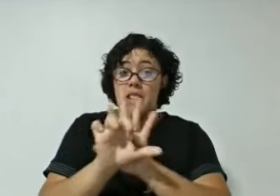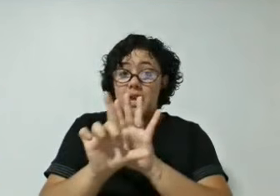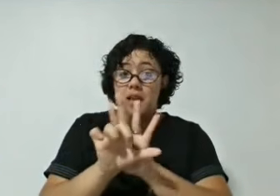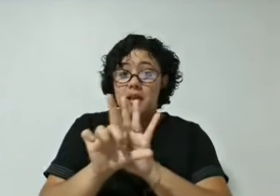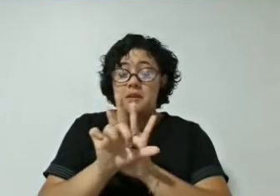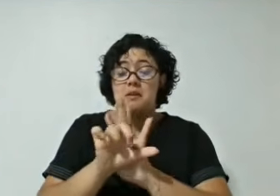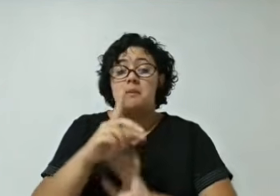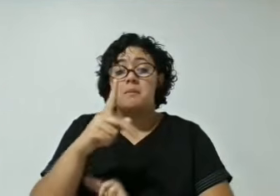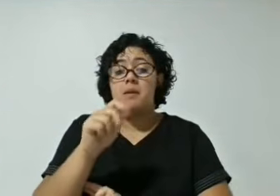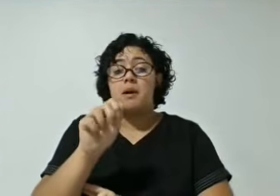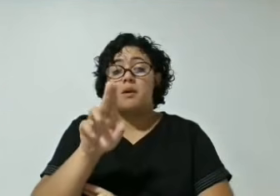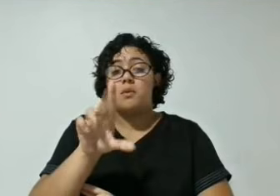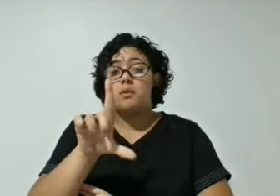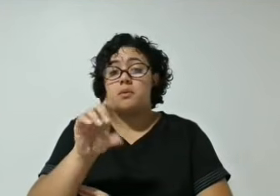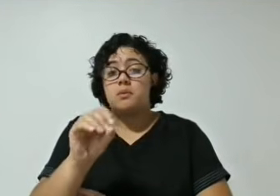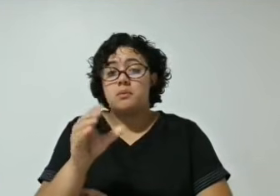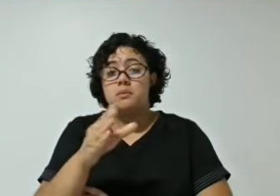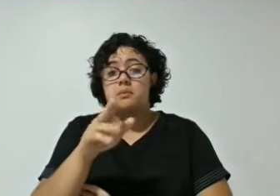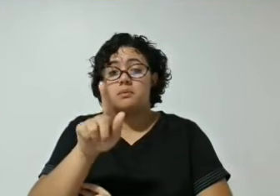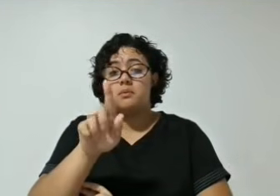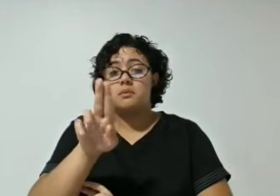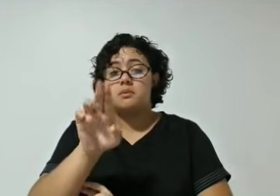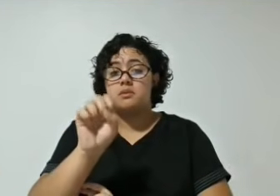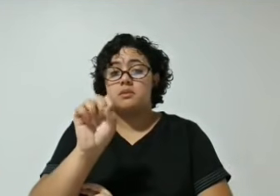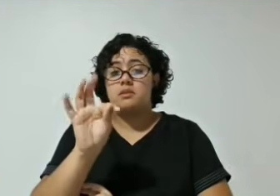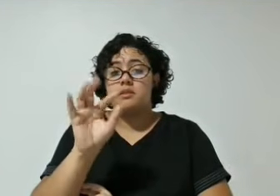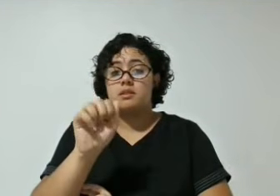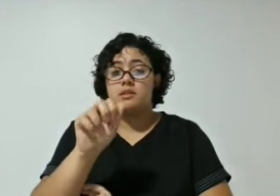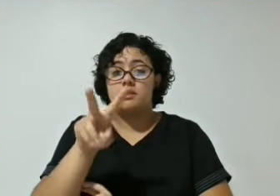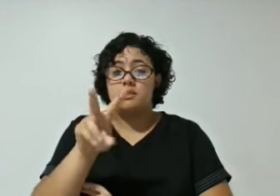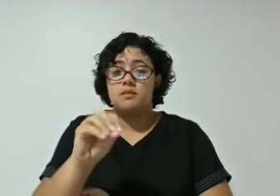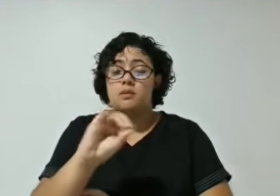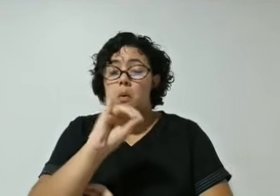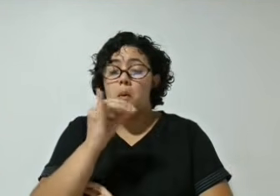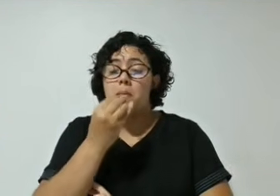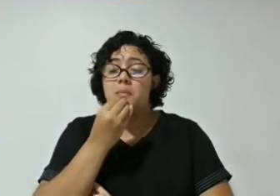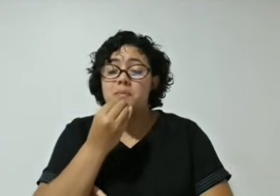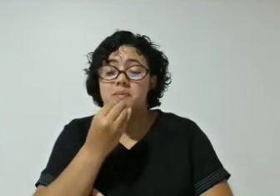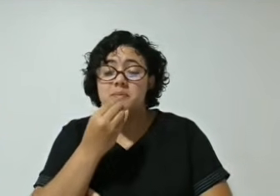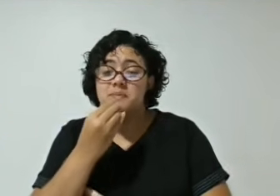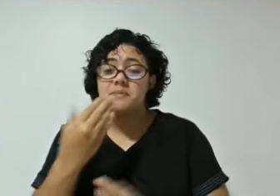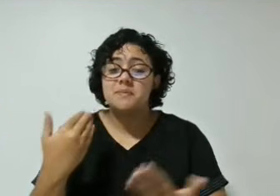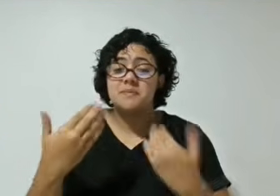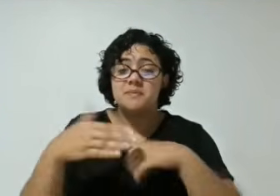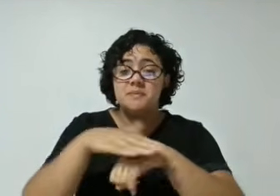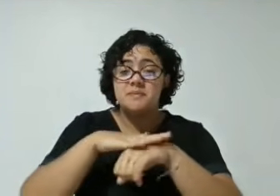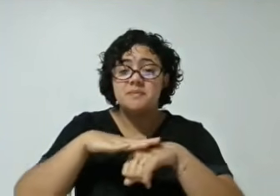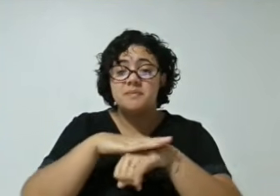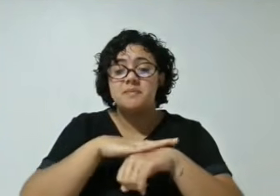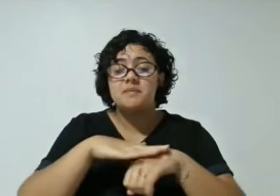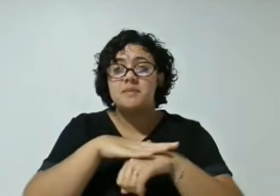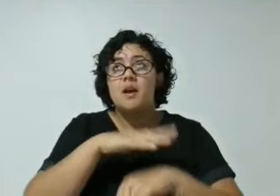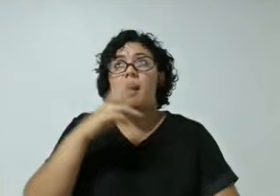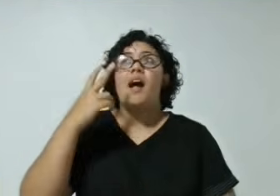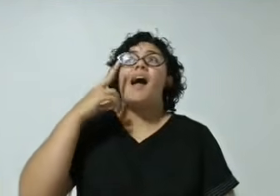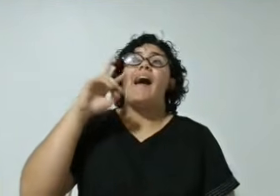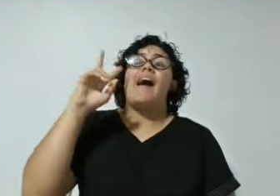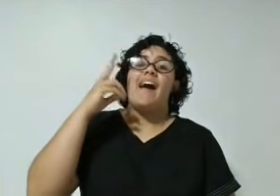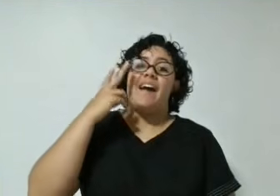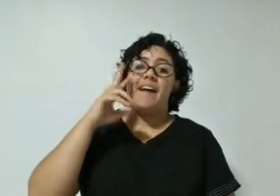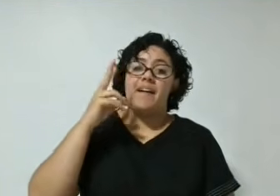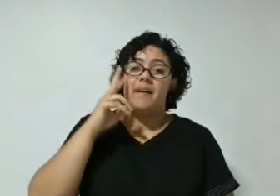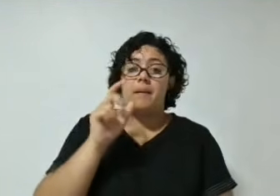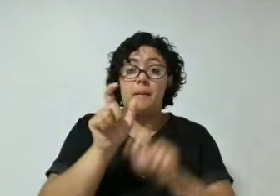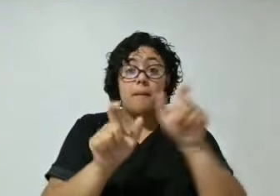para conversar, para prosear, para puxar esse fio da memória. Várias pessoas que